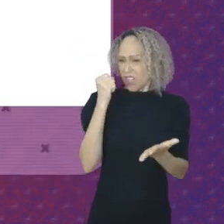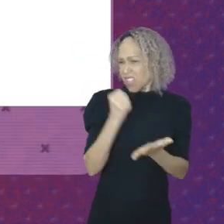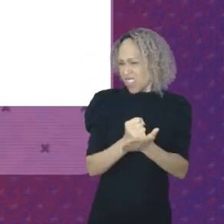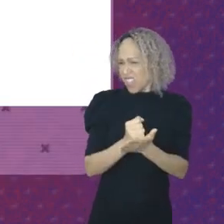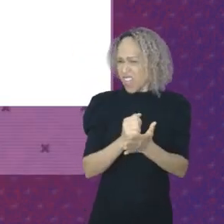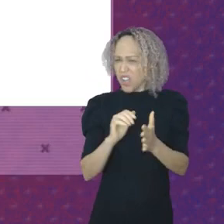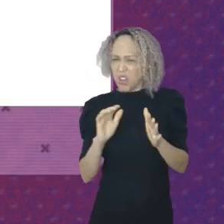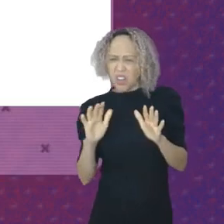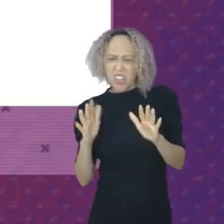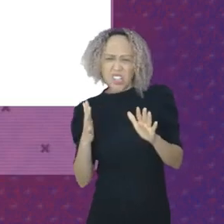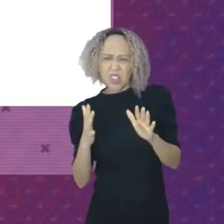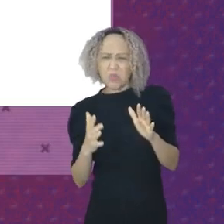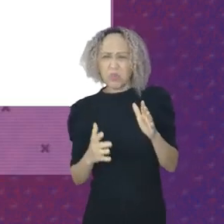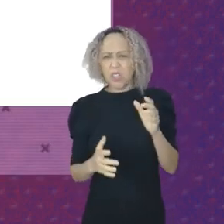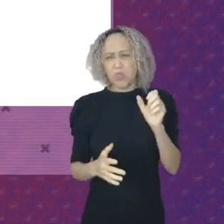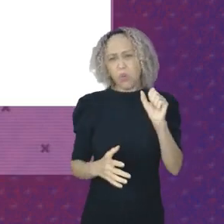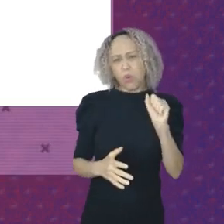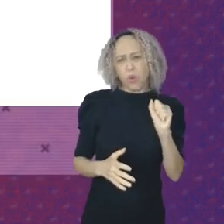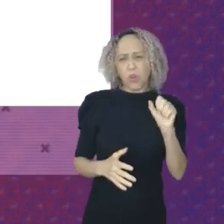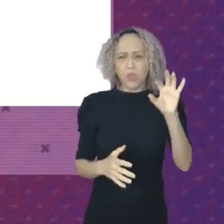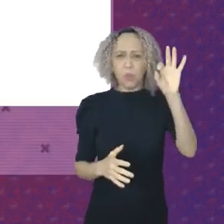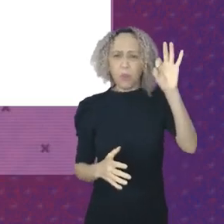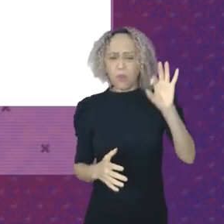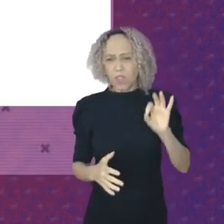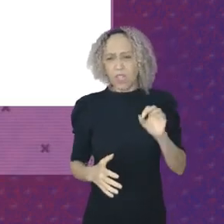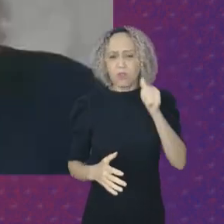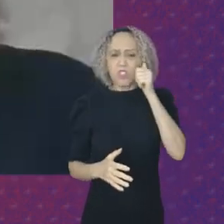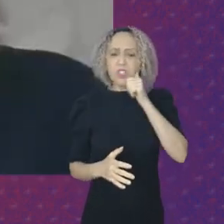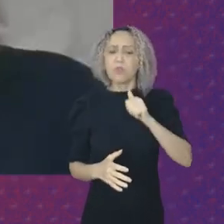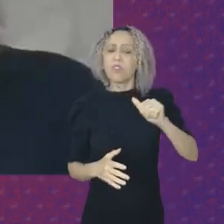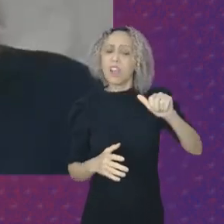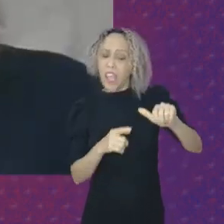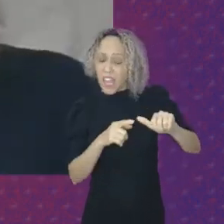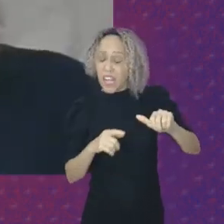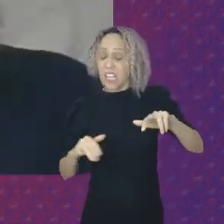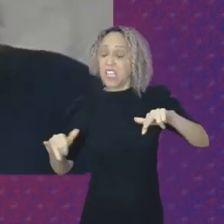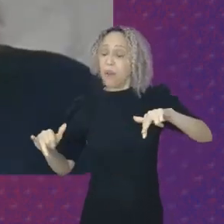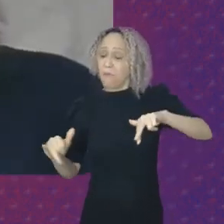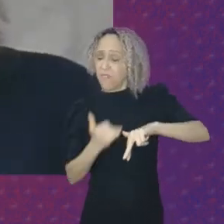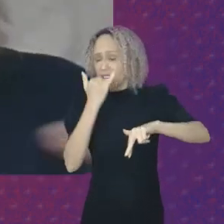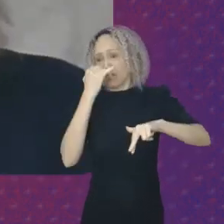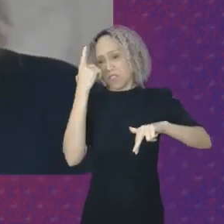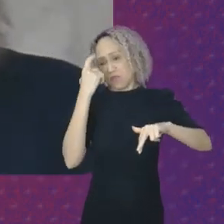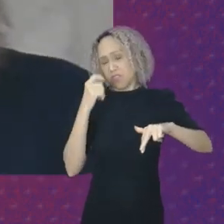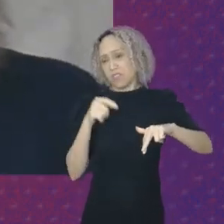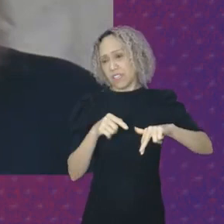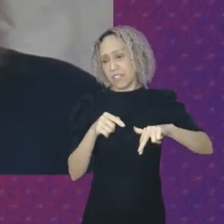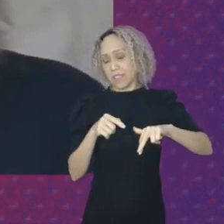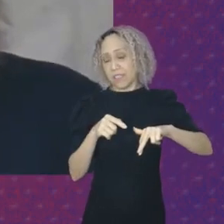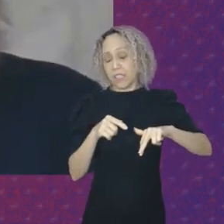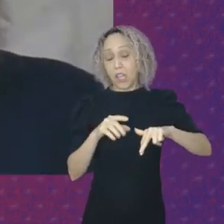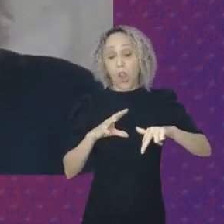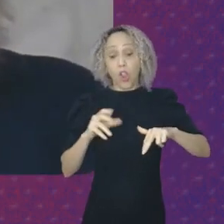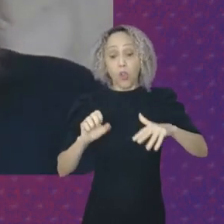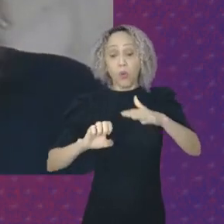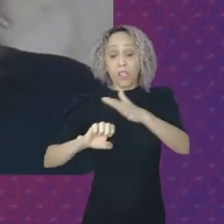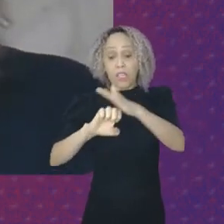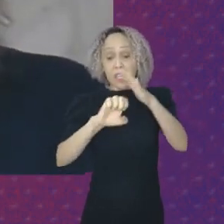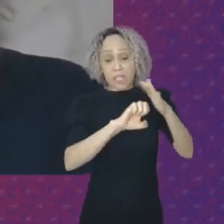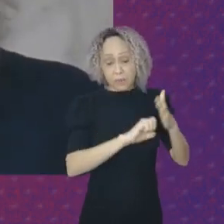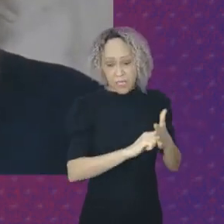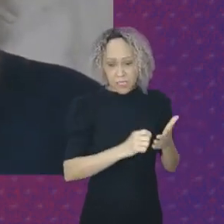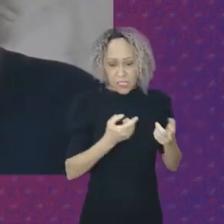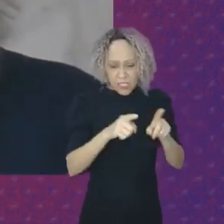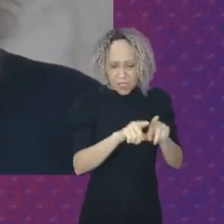de mulheres em situação de violência. Todas as empresas que têm contratos com o governo